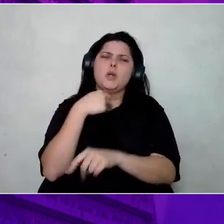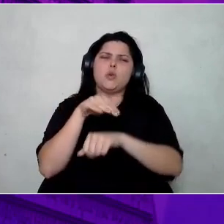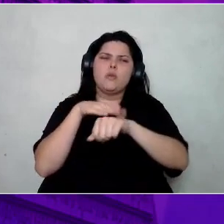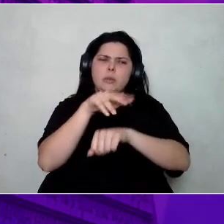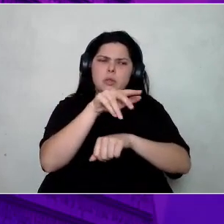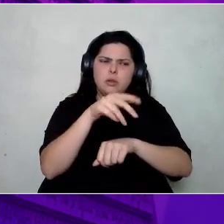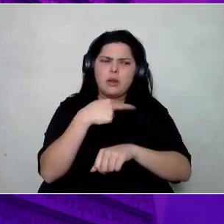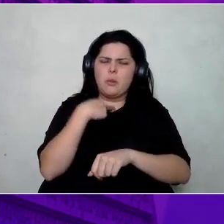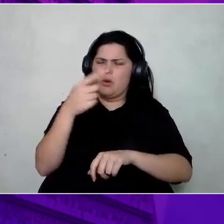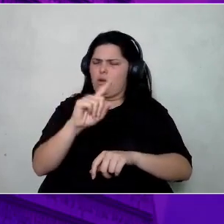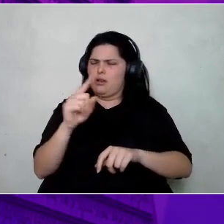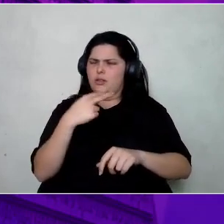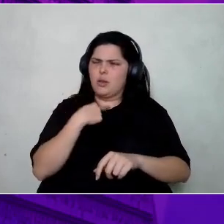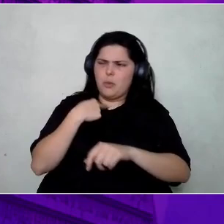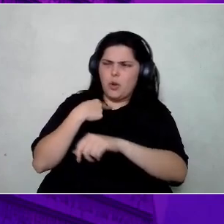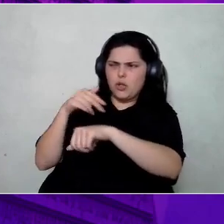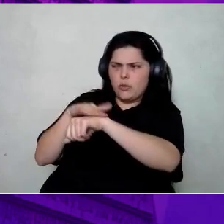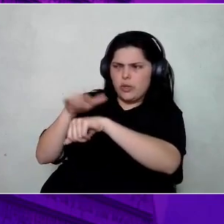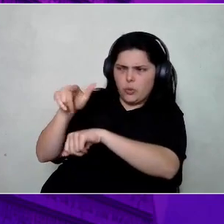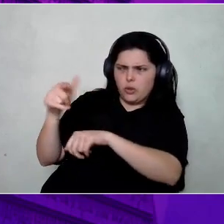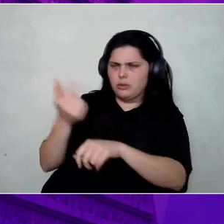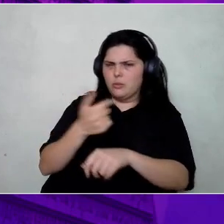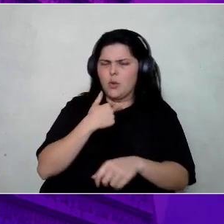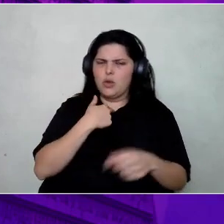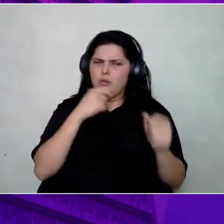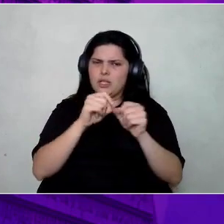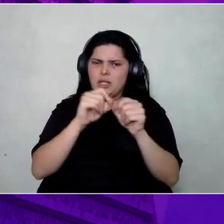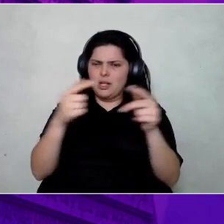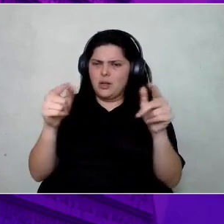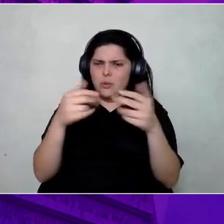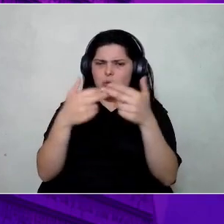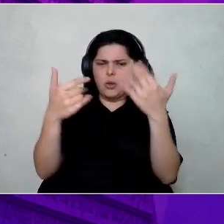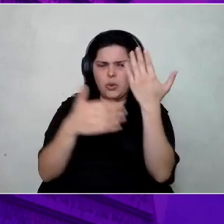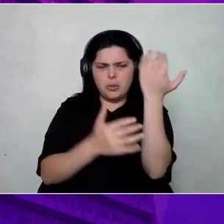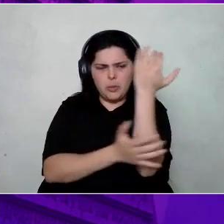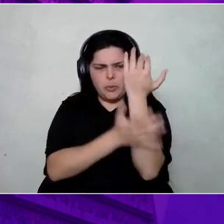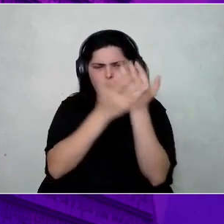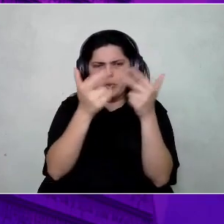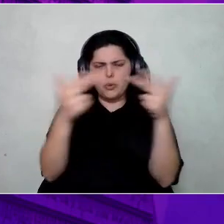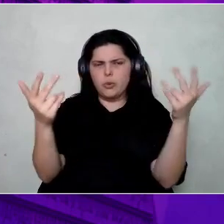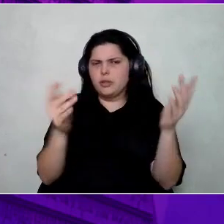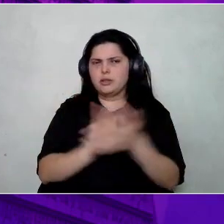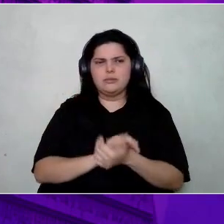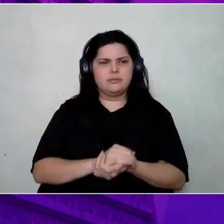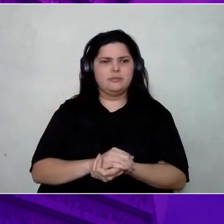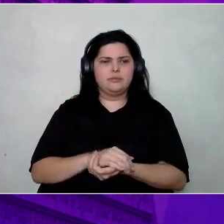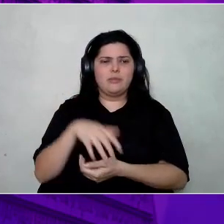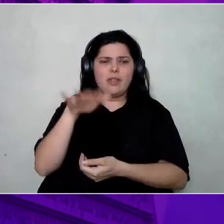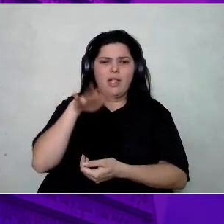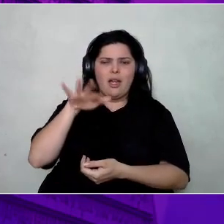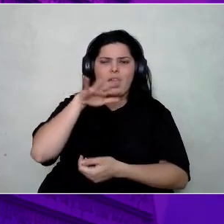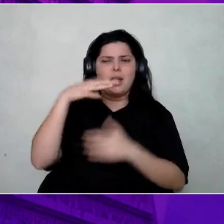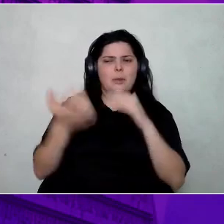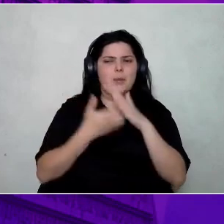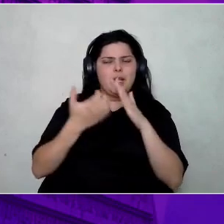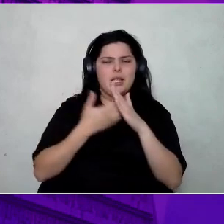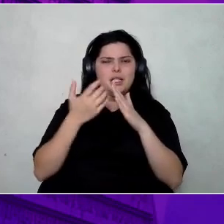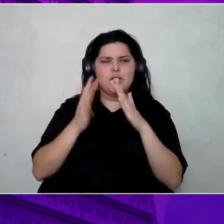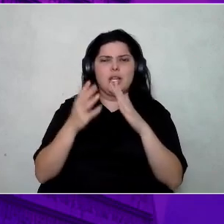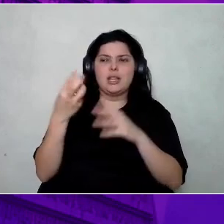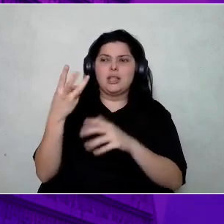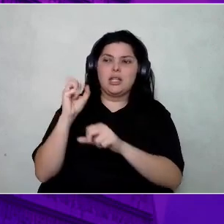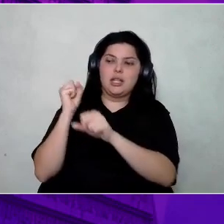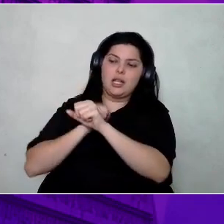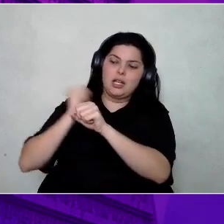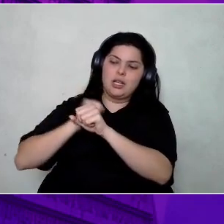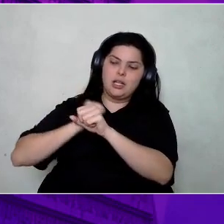dá, isso aí não dá para fazer, né? Aquele monte de coisa, principalmente esse cenário era uma empresa, né, de já 30 anos, então tem muita